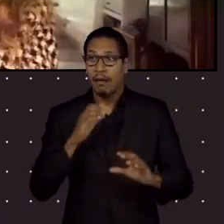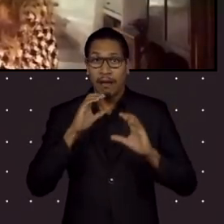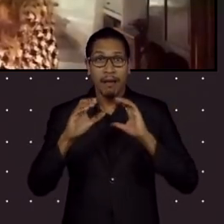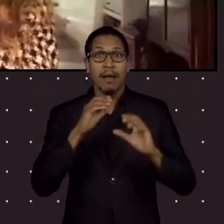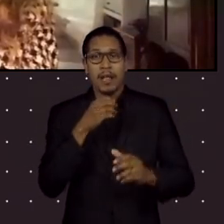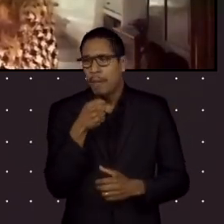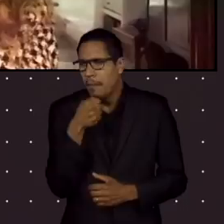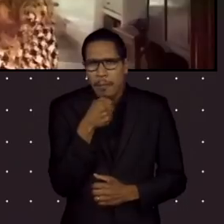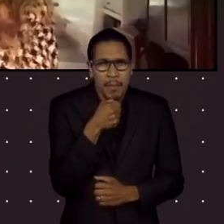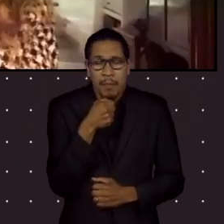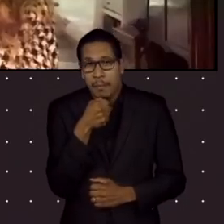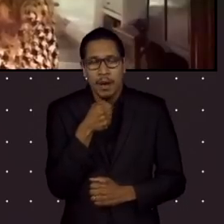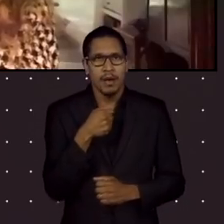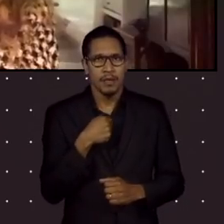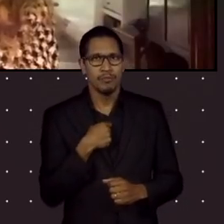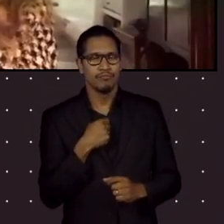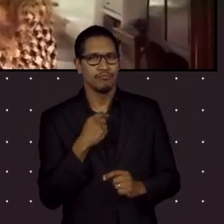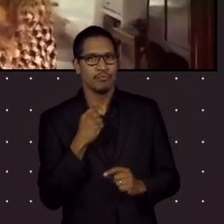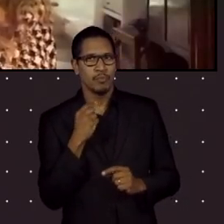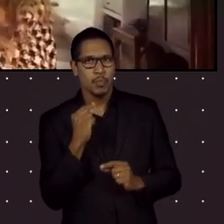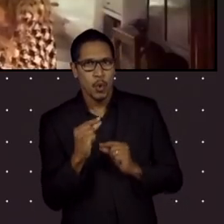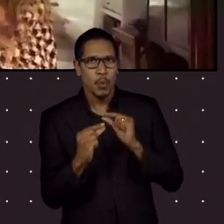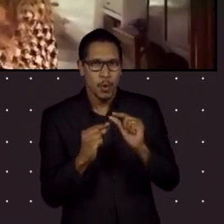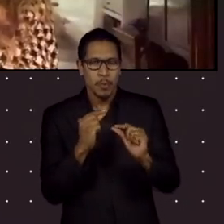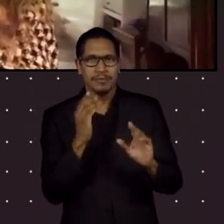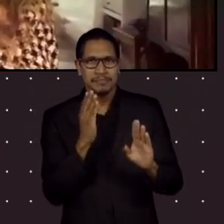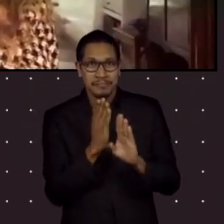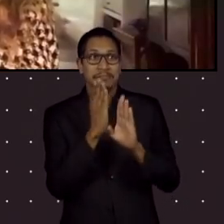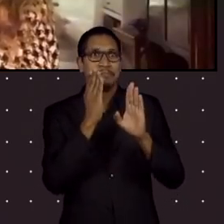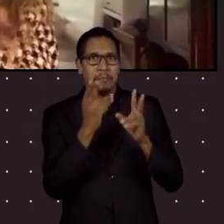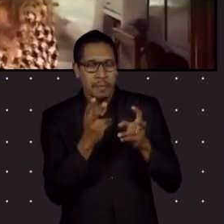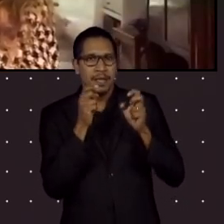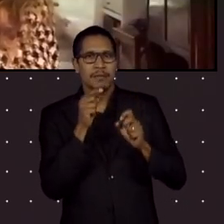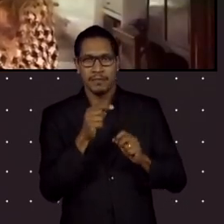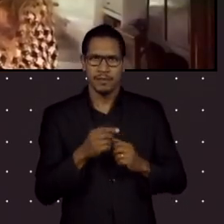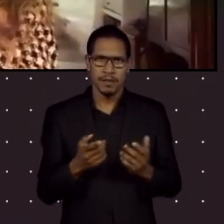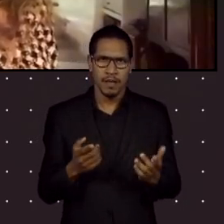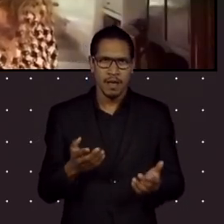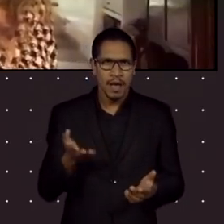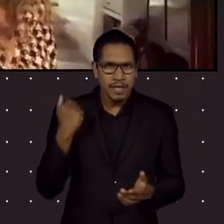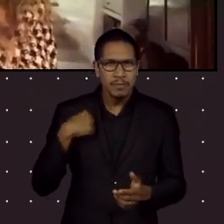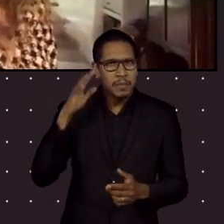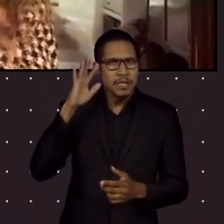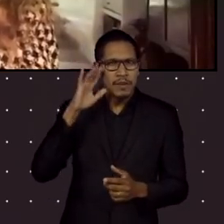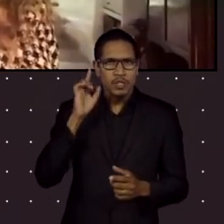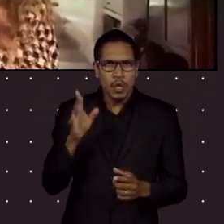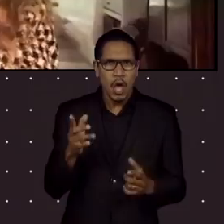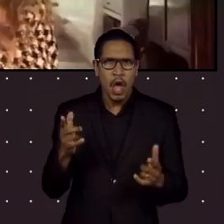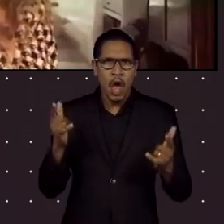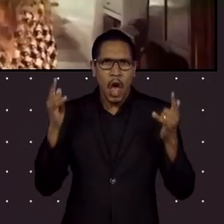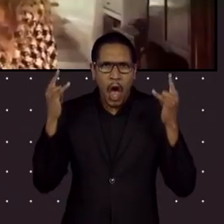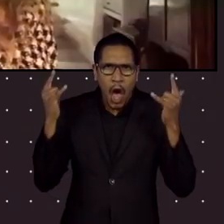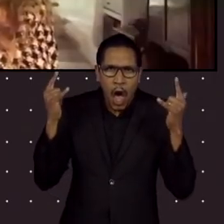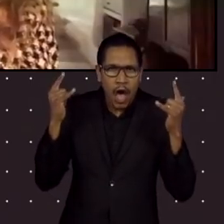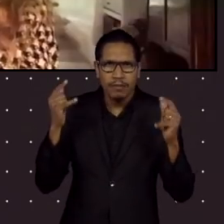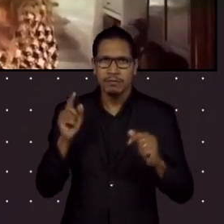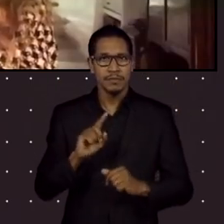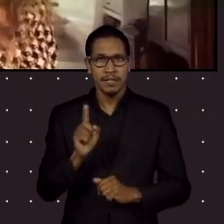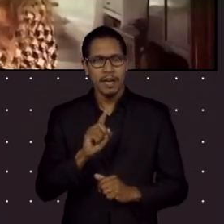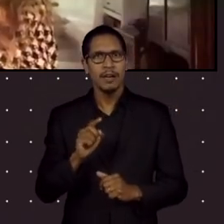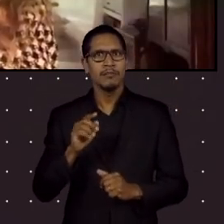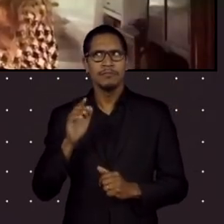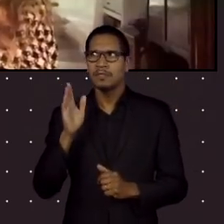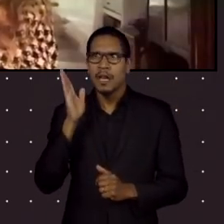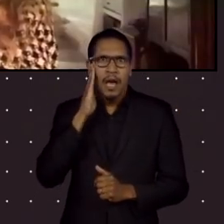aos poucos. Antigamente ela pensava que ela só cantava rock, aquela coisa toda. Não, aos poucos eu fui descobrindo que ela tem um